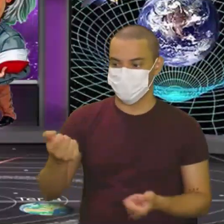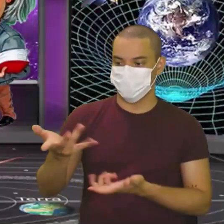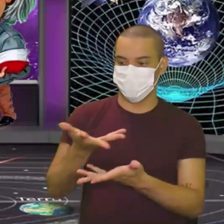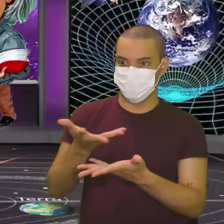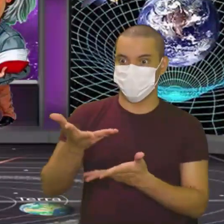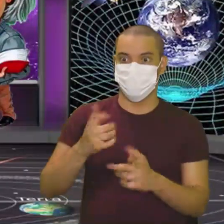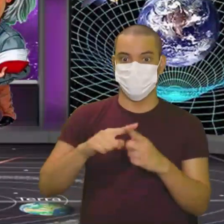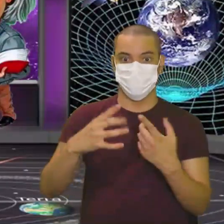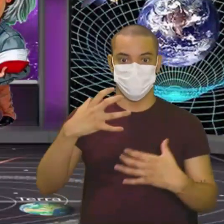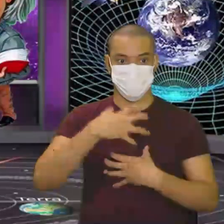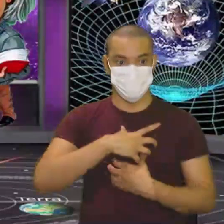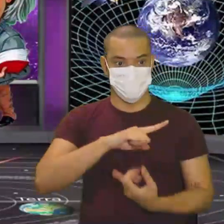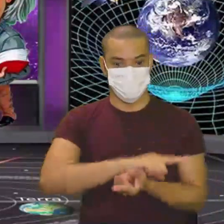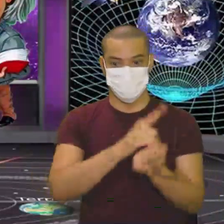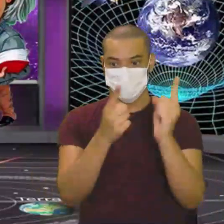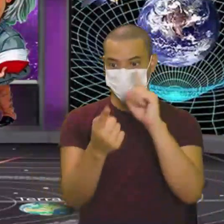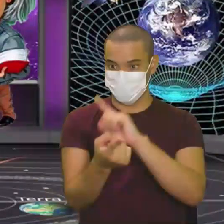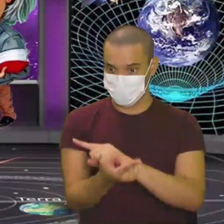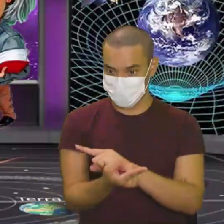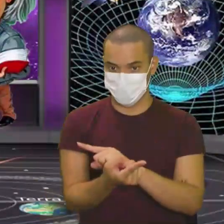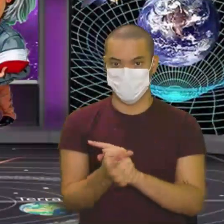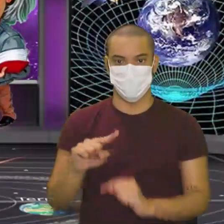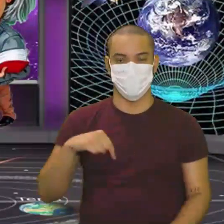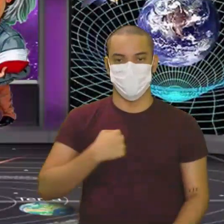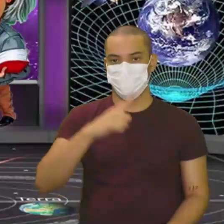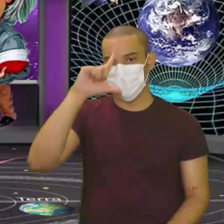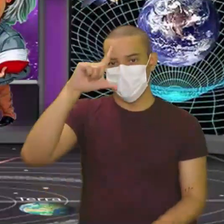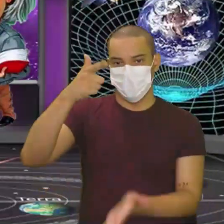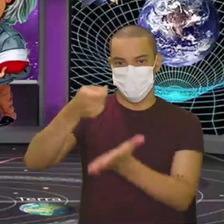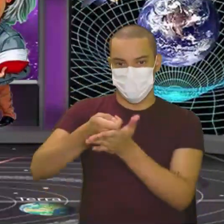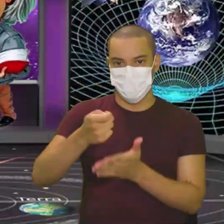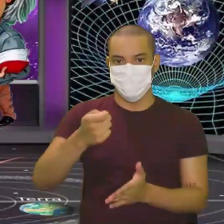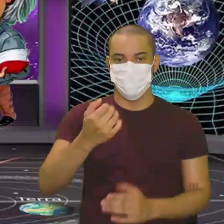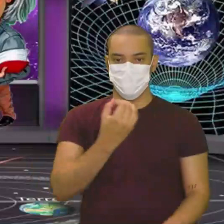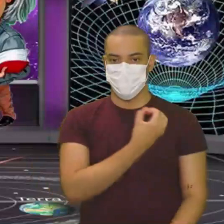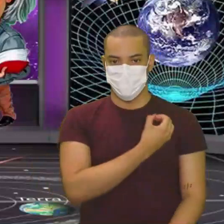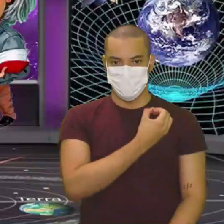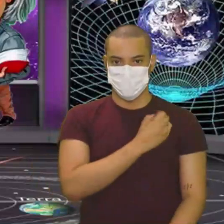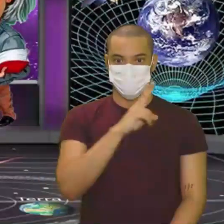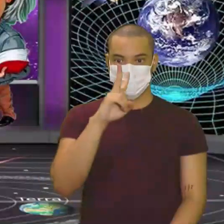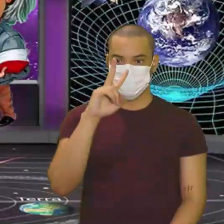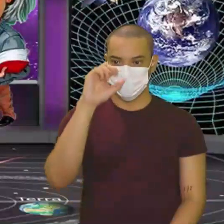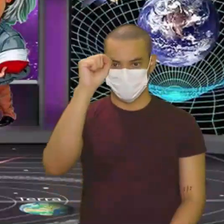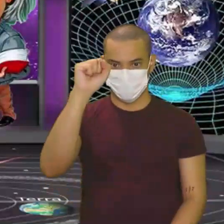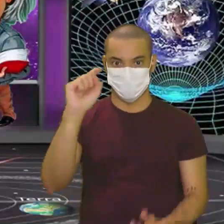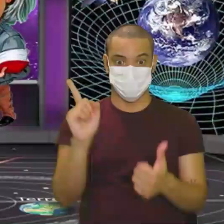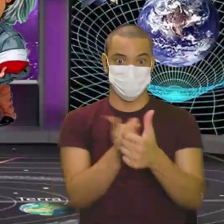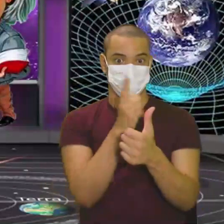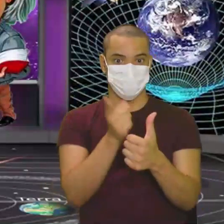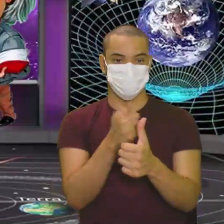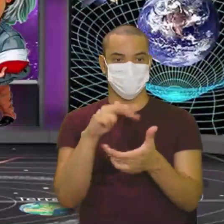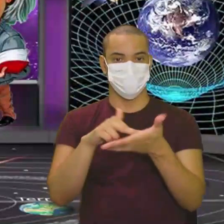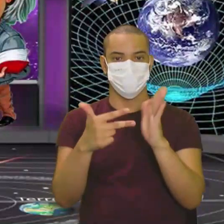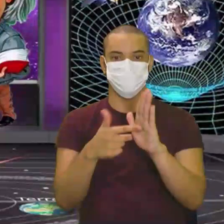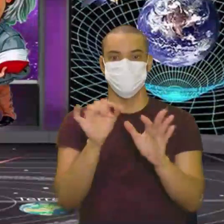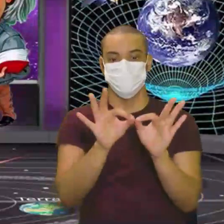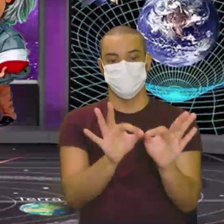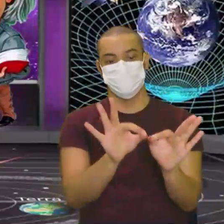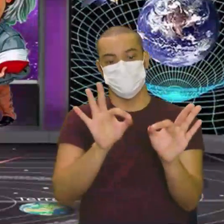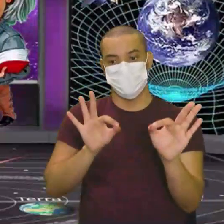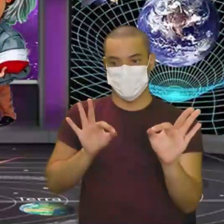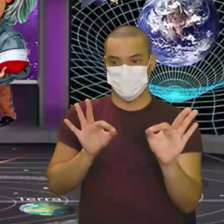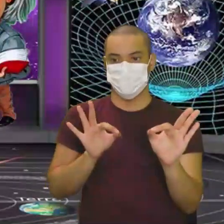o sentido oposto certo e para gente determinar também o valor dessa força a primeira relação é com a